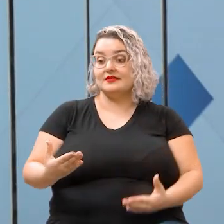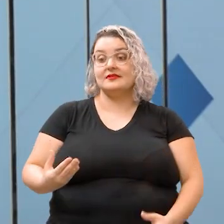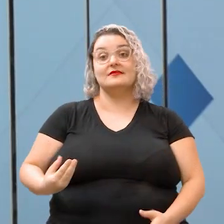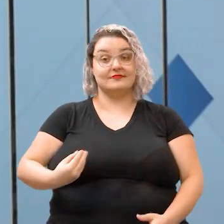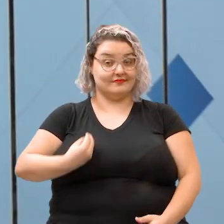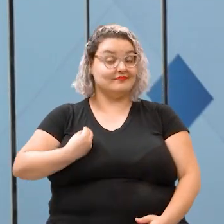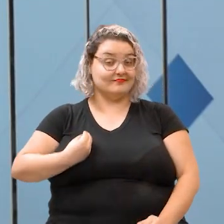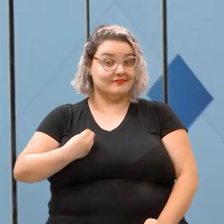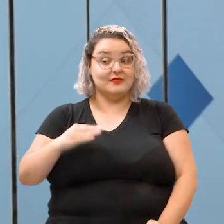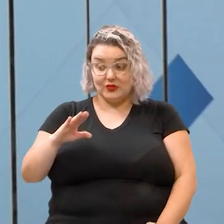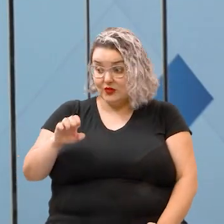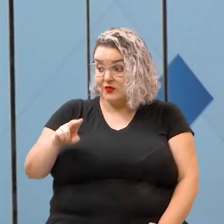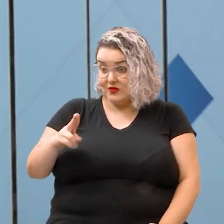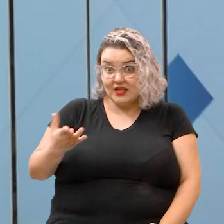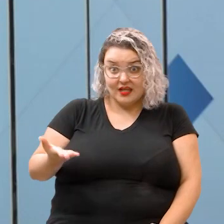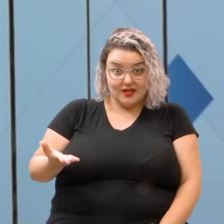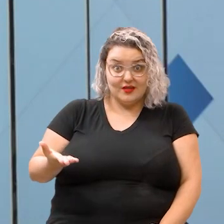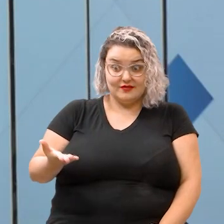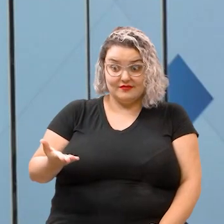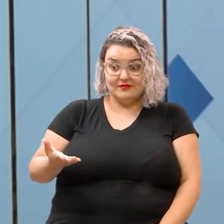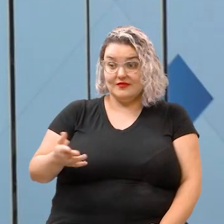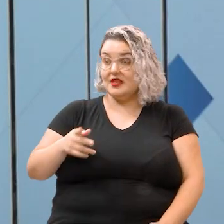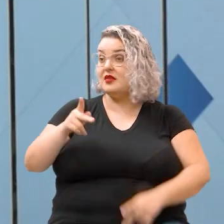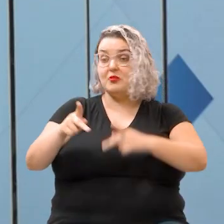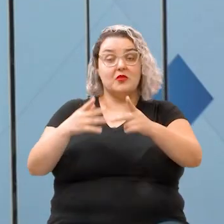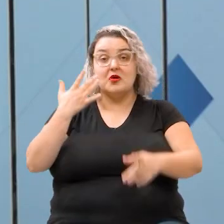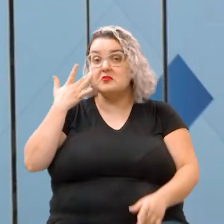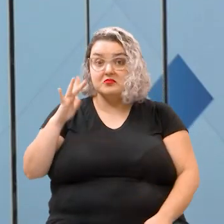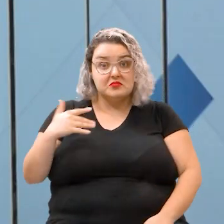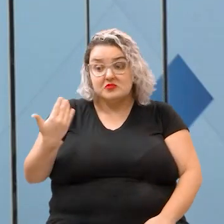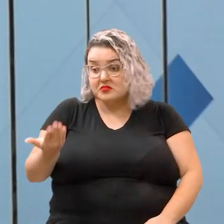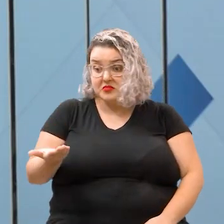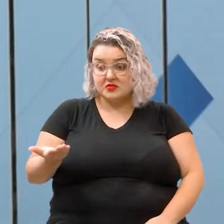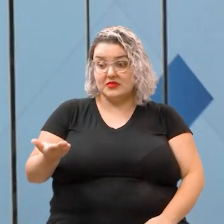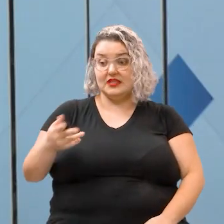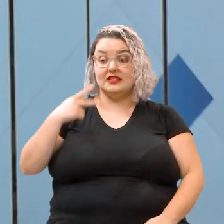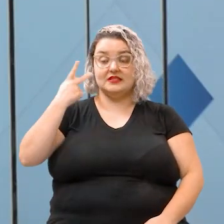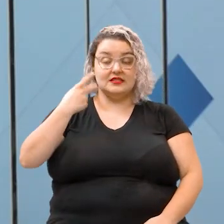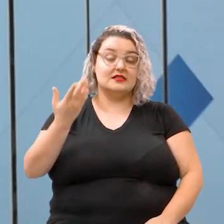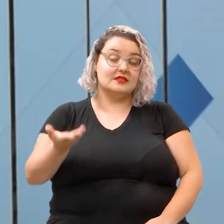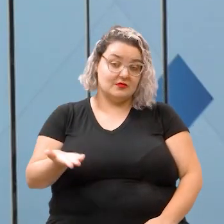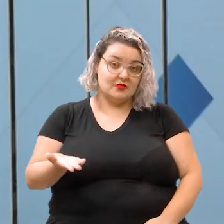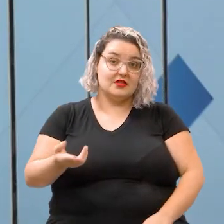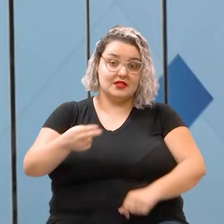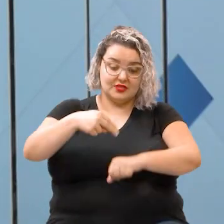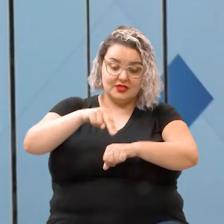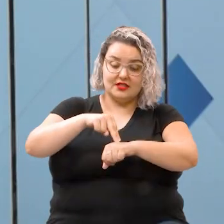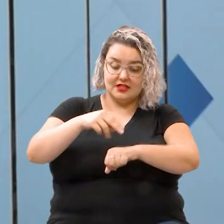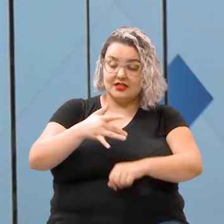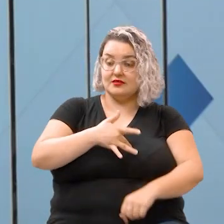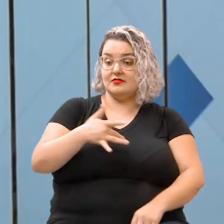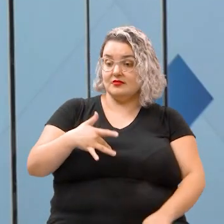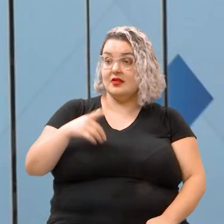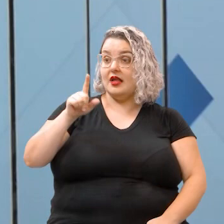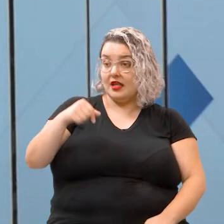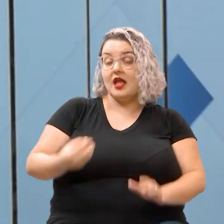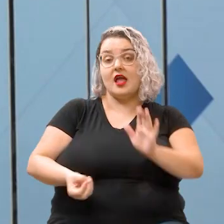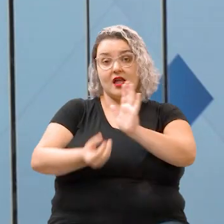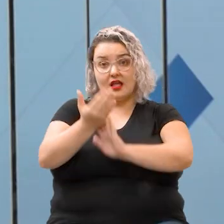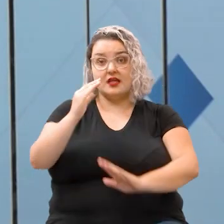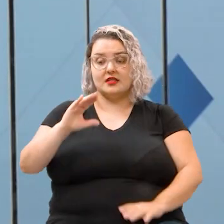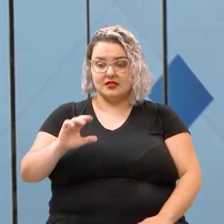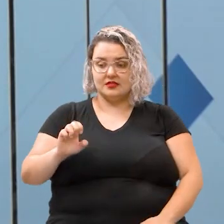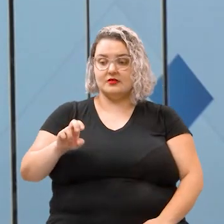CEL, né? Que às vezes a população nem desconhece, né? Essa política nacional de saúde que é a criação